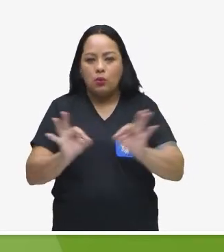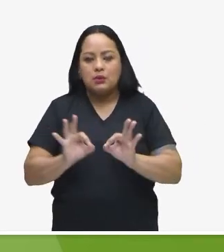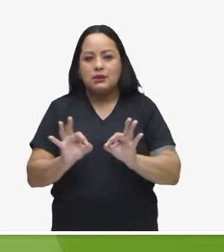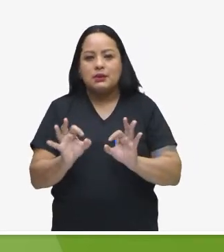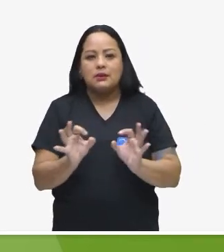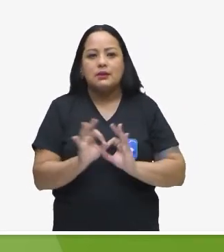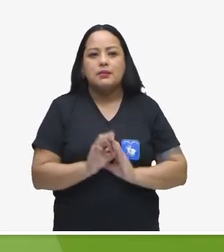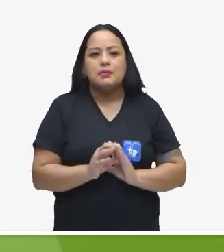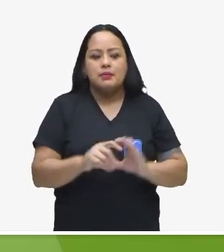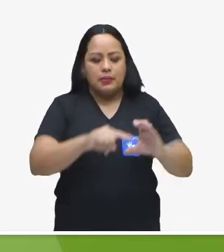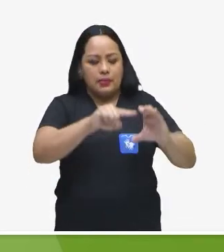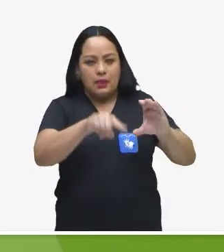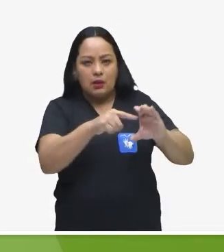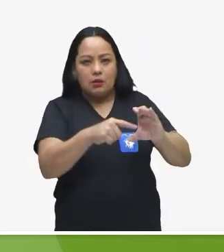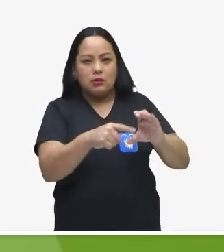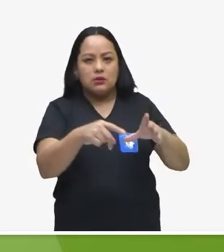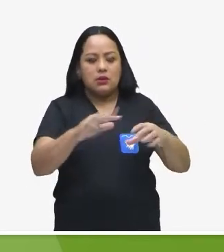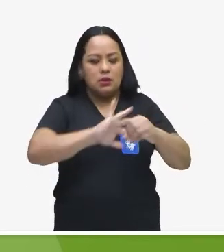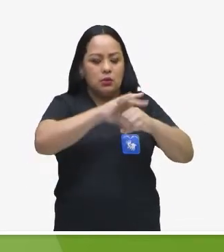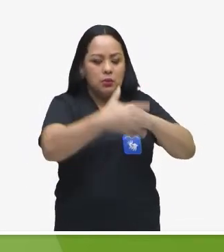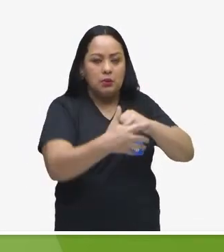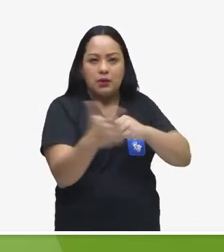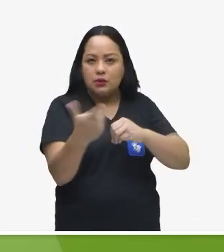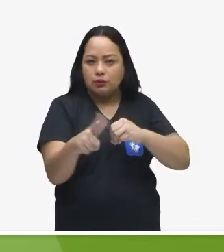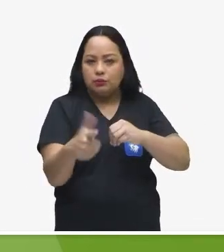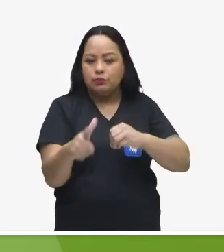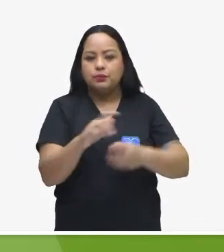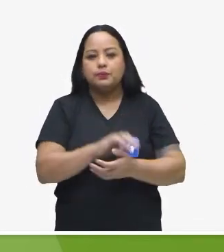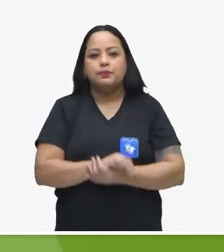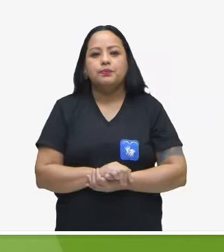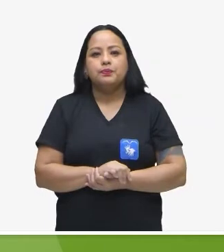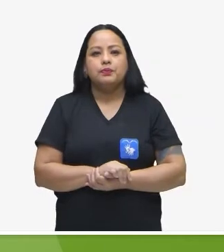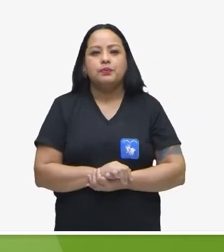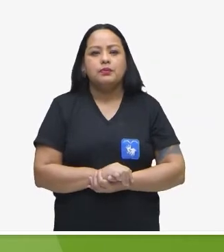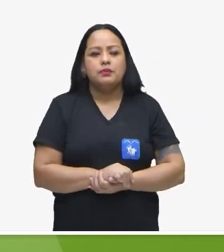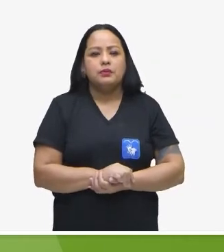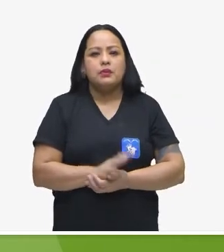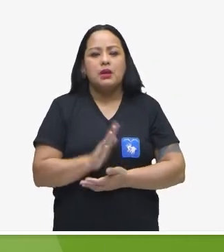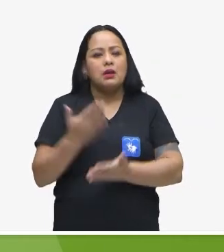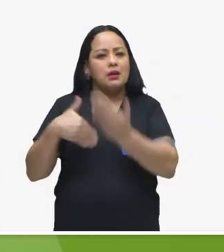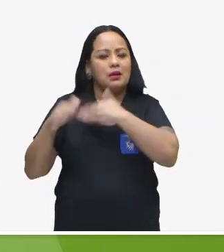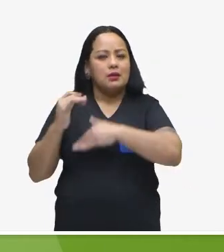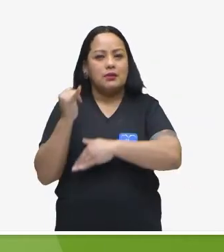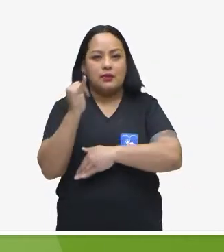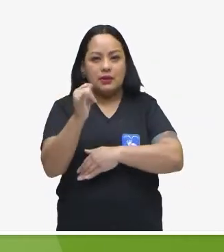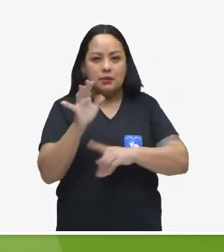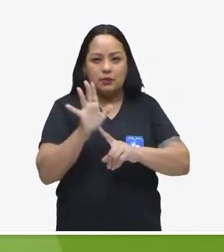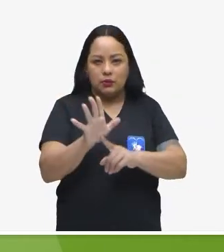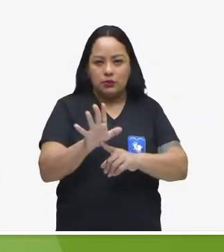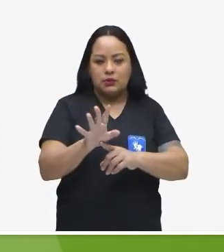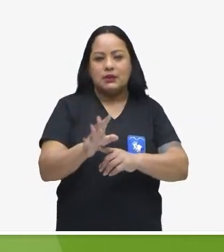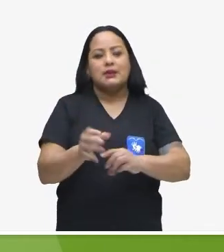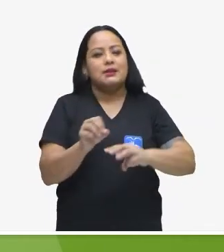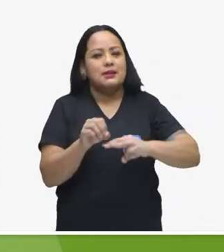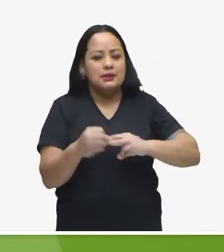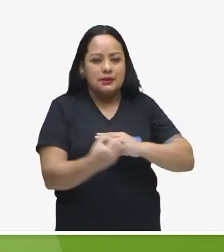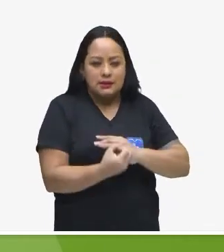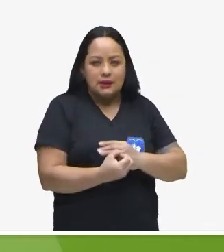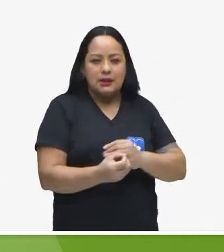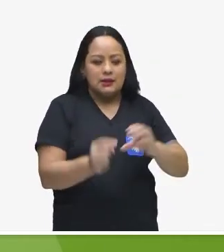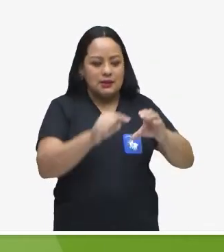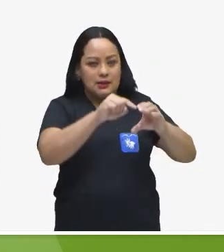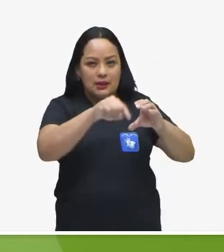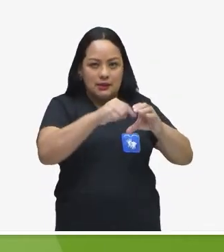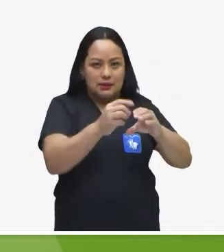organelas envolvidas por membranas no citoplasma. Então, vocês lembram que ainda há pouco eu mostrei a célula, as